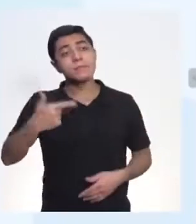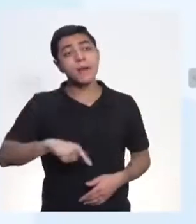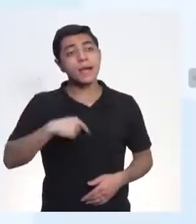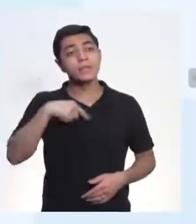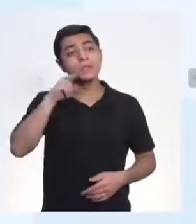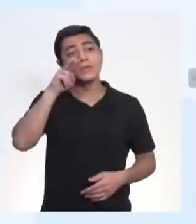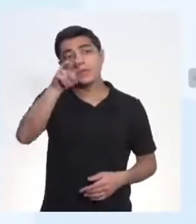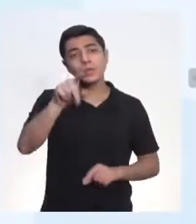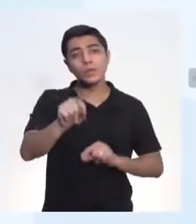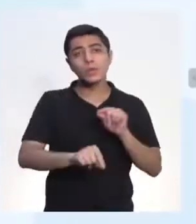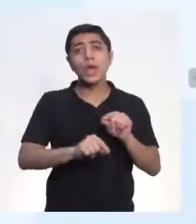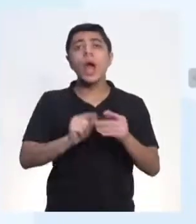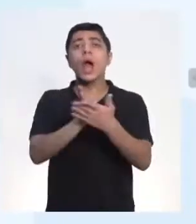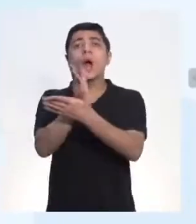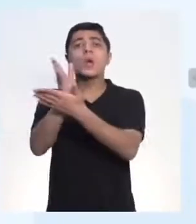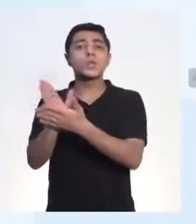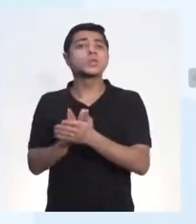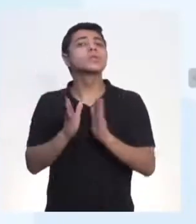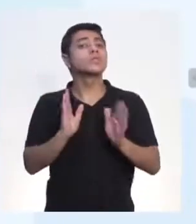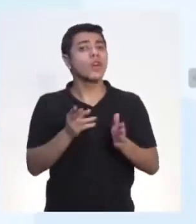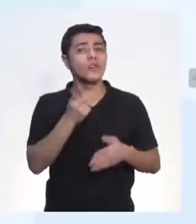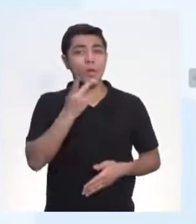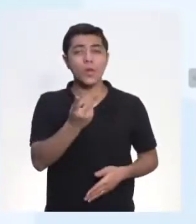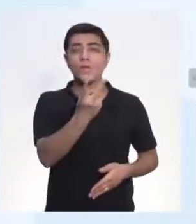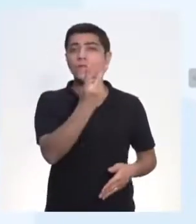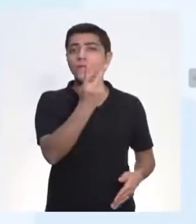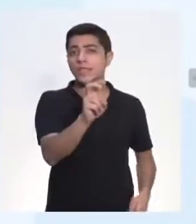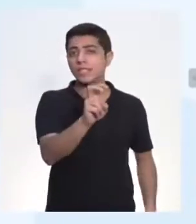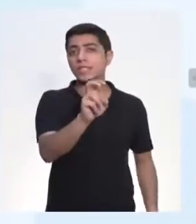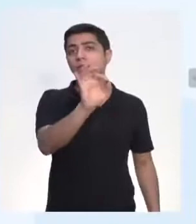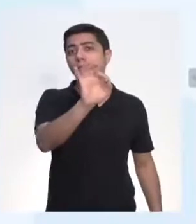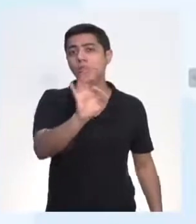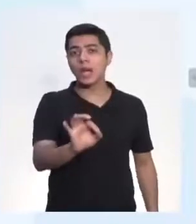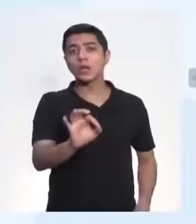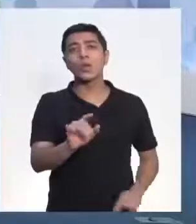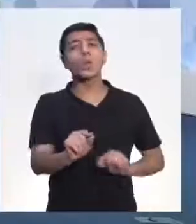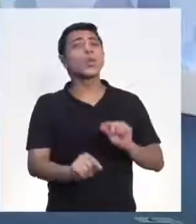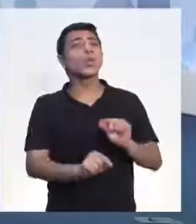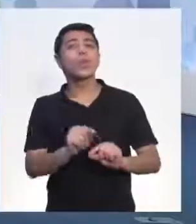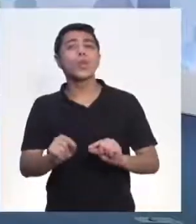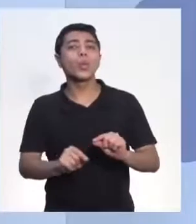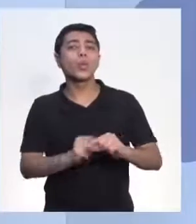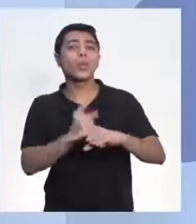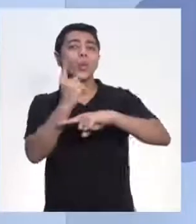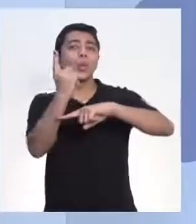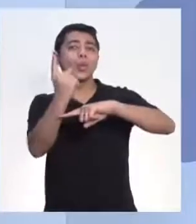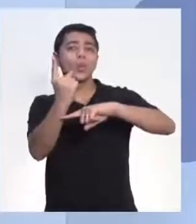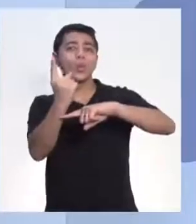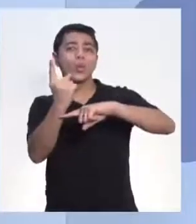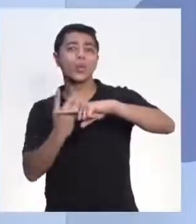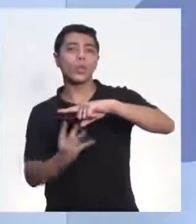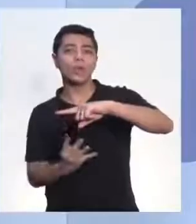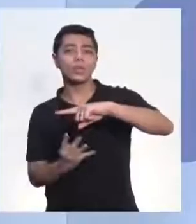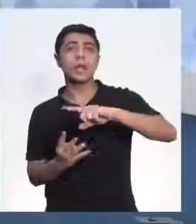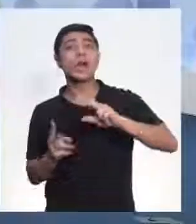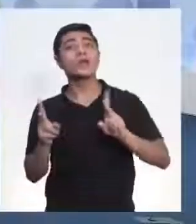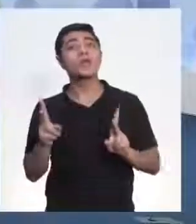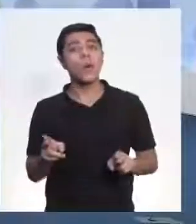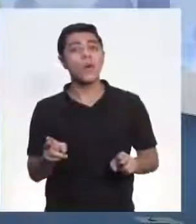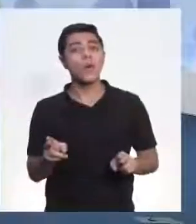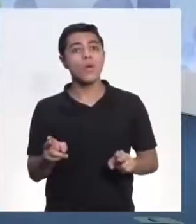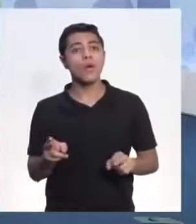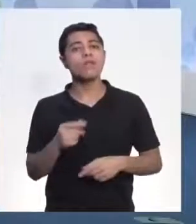que 25% é equivalente a 1/4. Simplificando, né? Exato. Como é que chegou